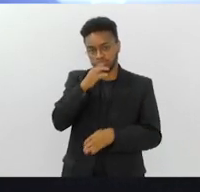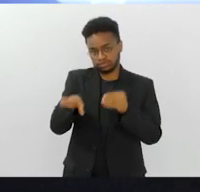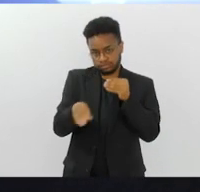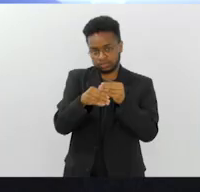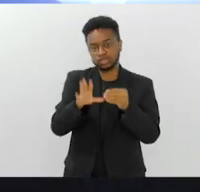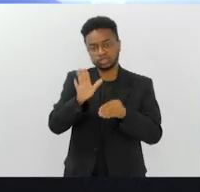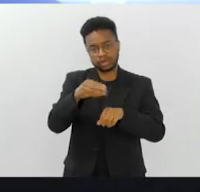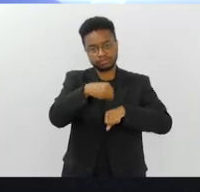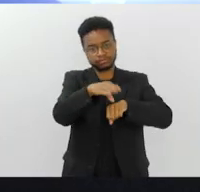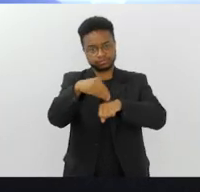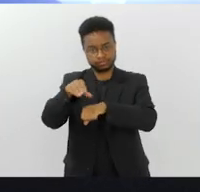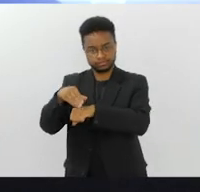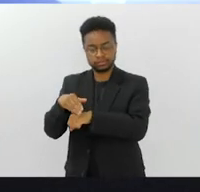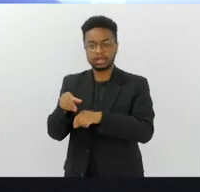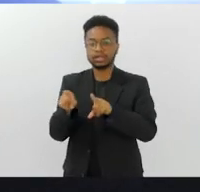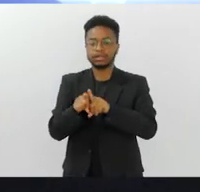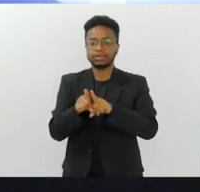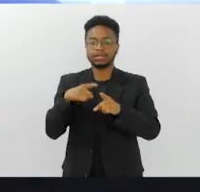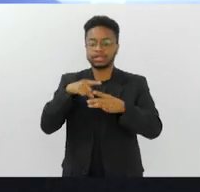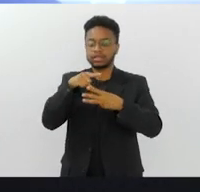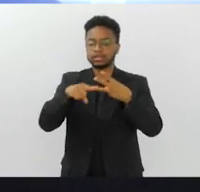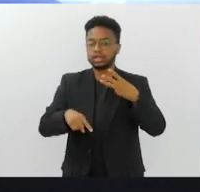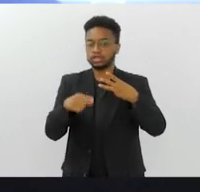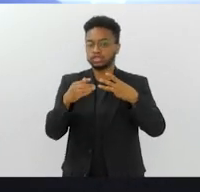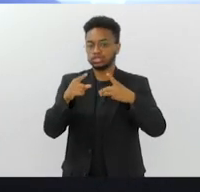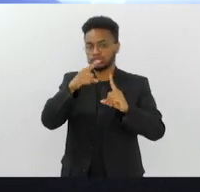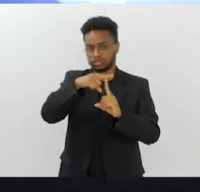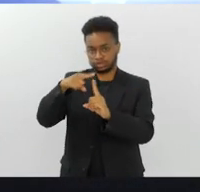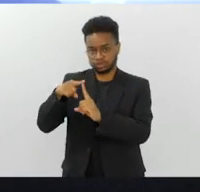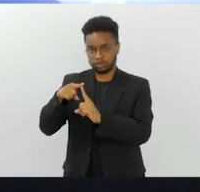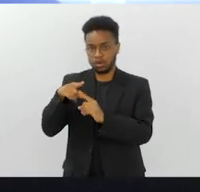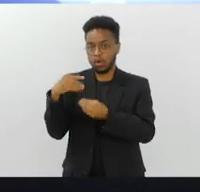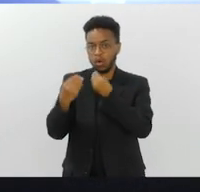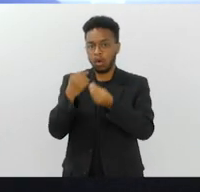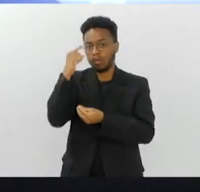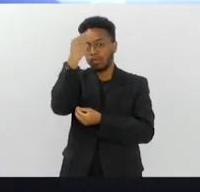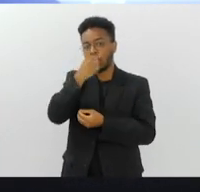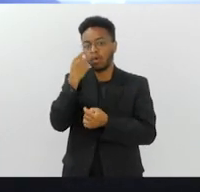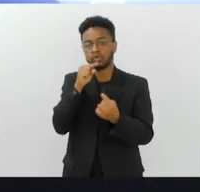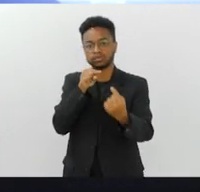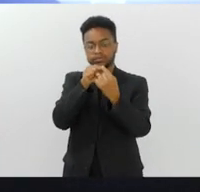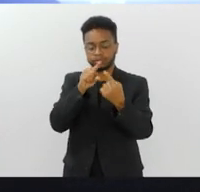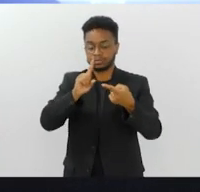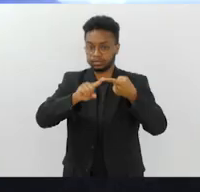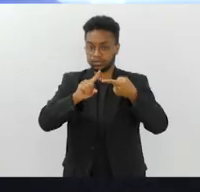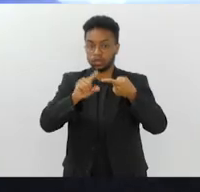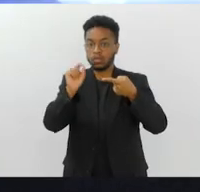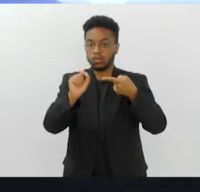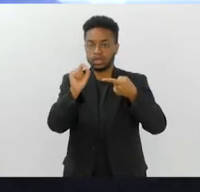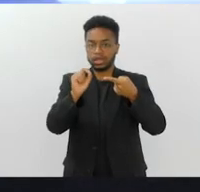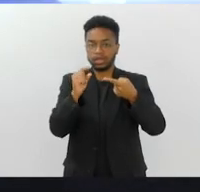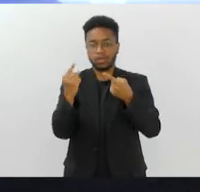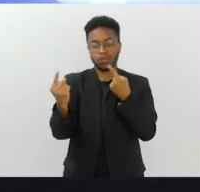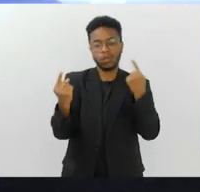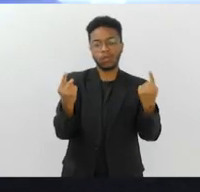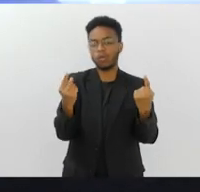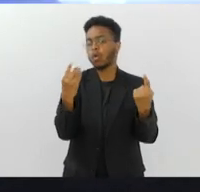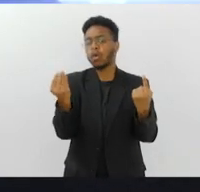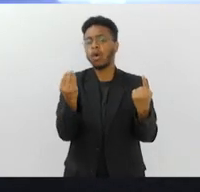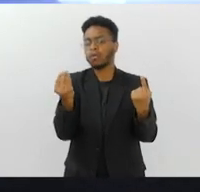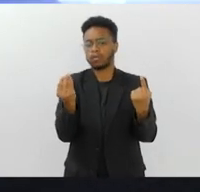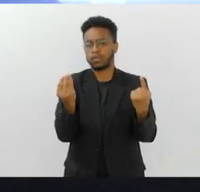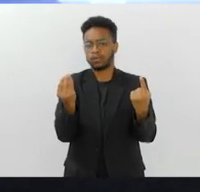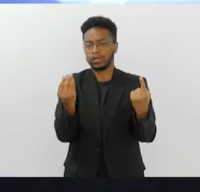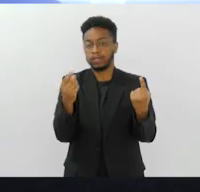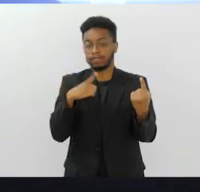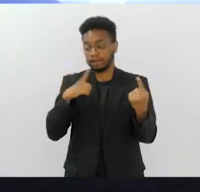encaminhando e Existem três tipos basicamente de reconhecimento facial O primeiro é um para um como é que é um para um